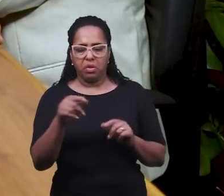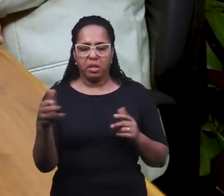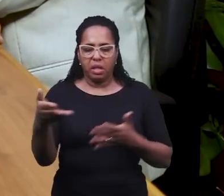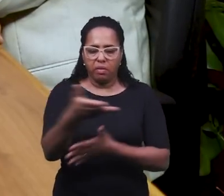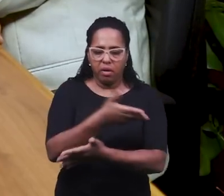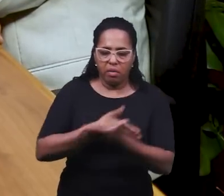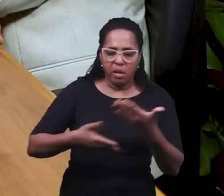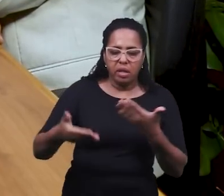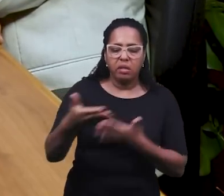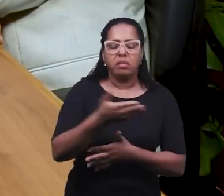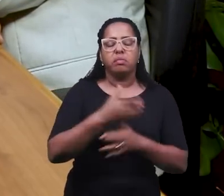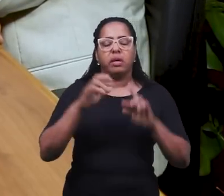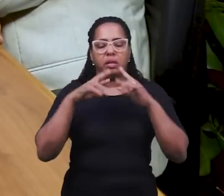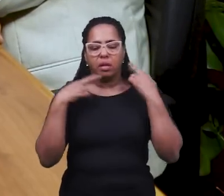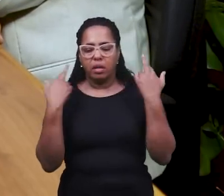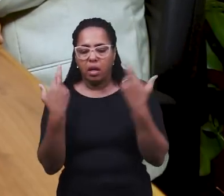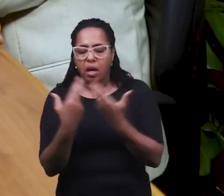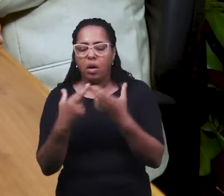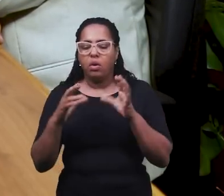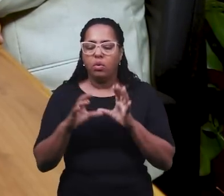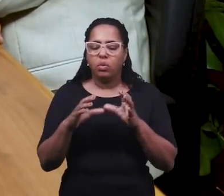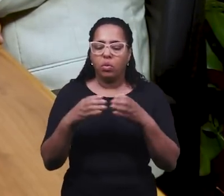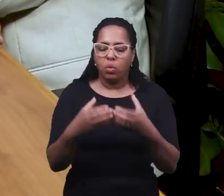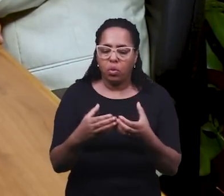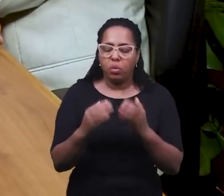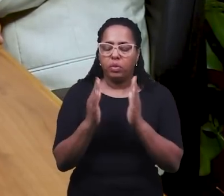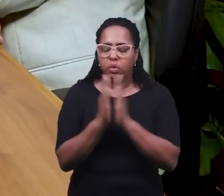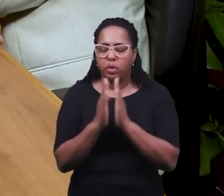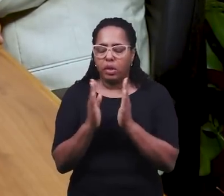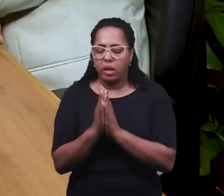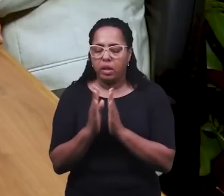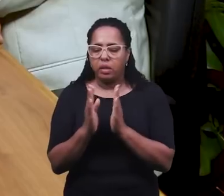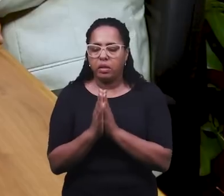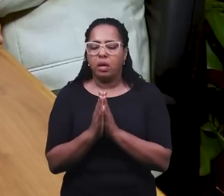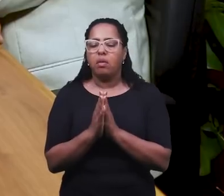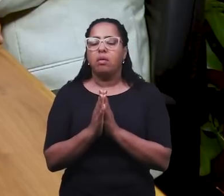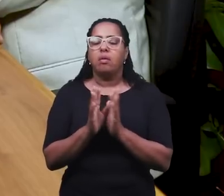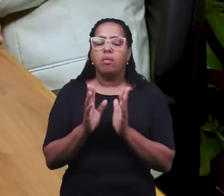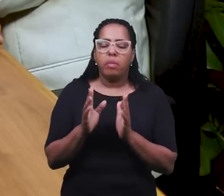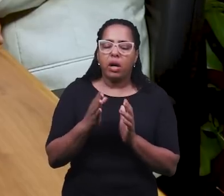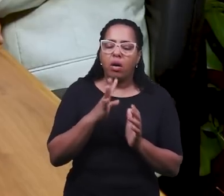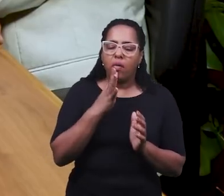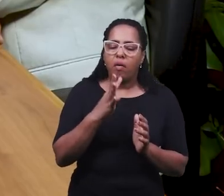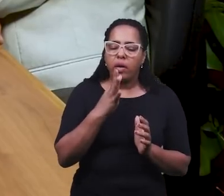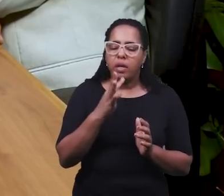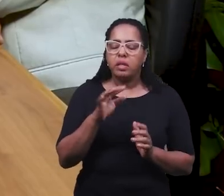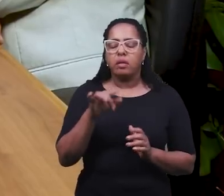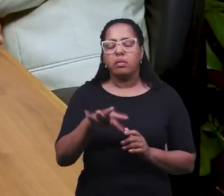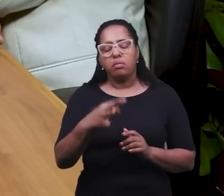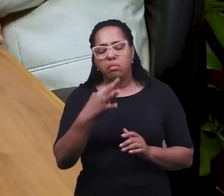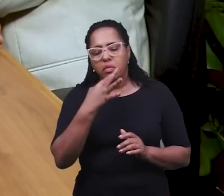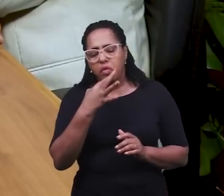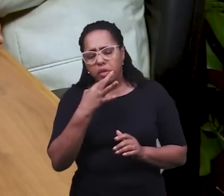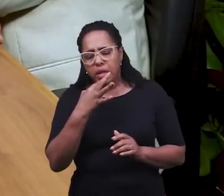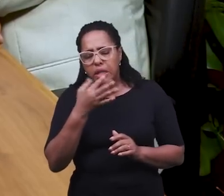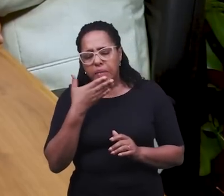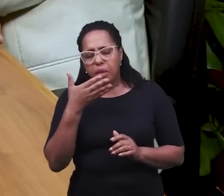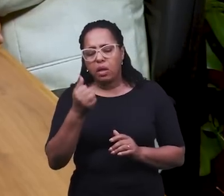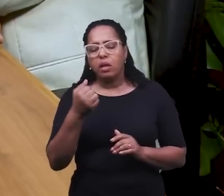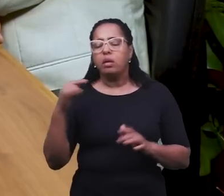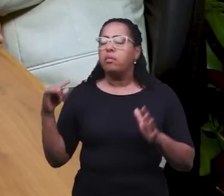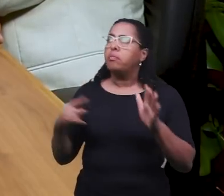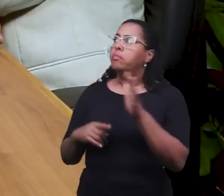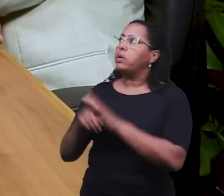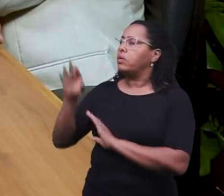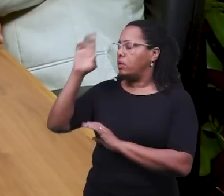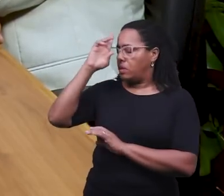vai participar das reuniões, de grupo de intercessão, vai se inteirar da igreja para ver, quando você estiver bem inteirado, nós vamos